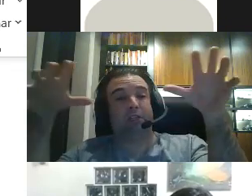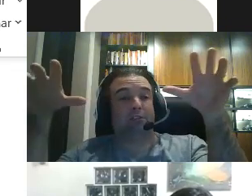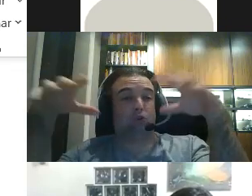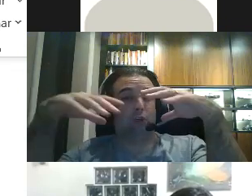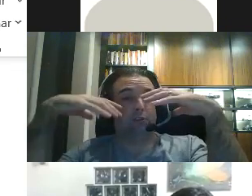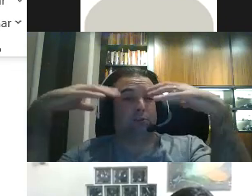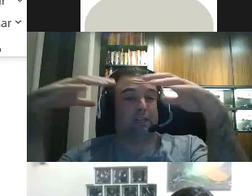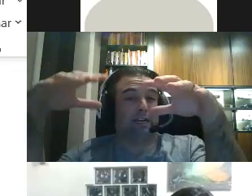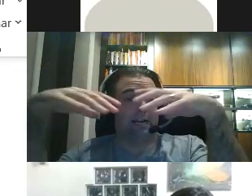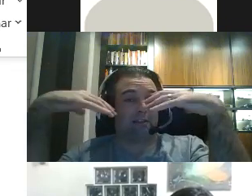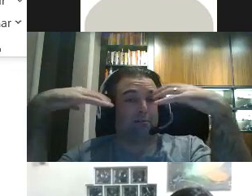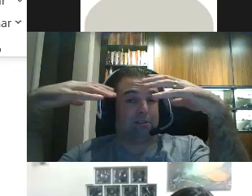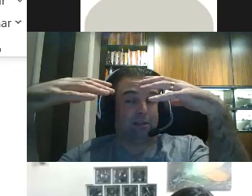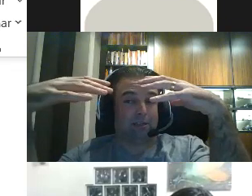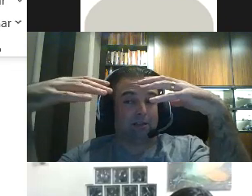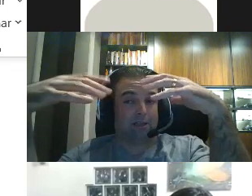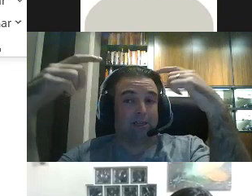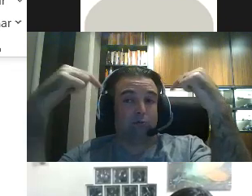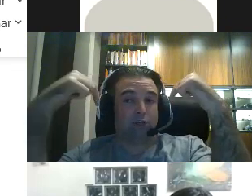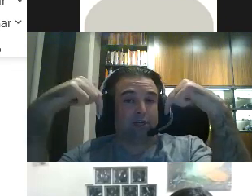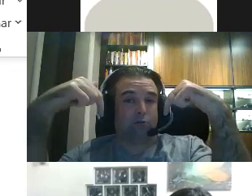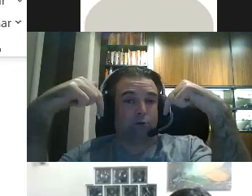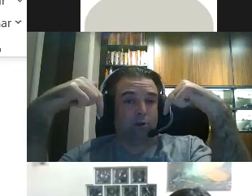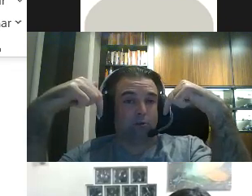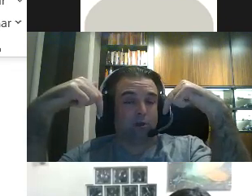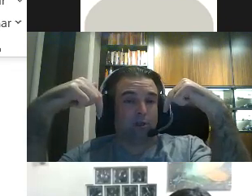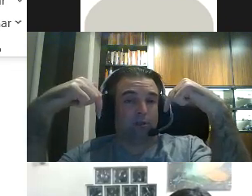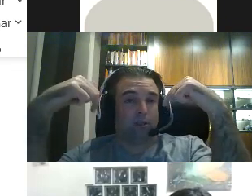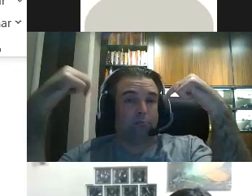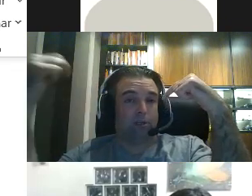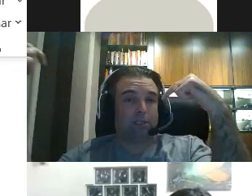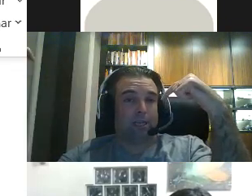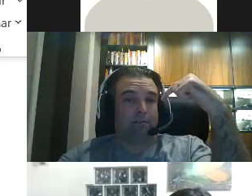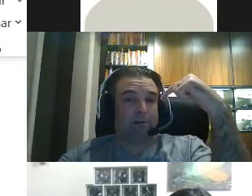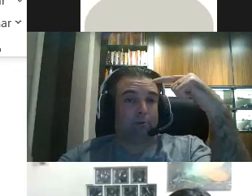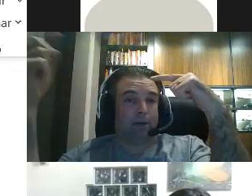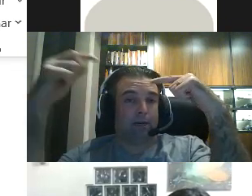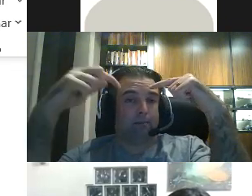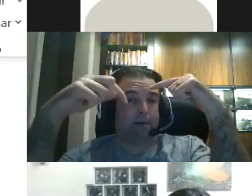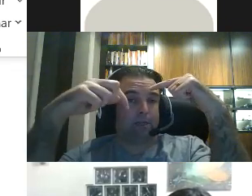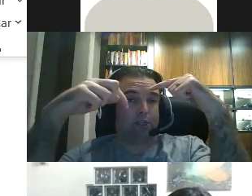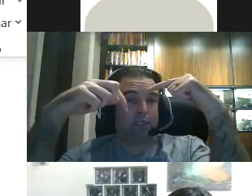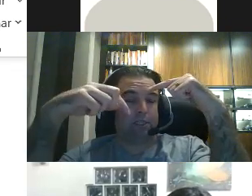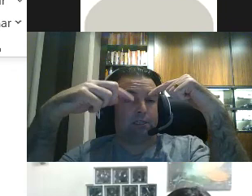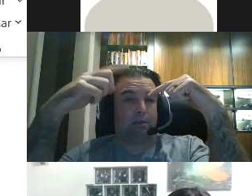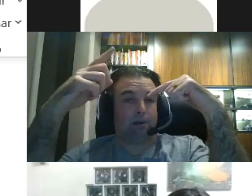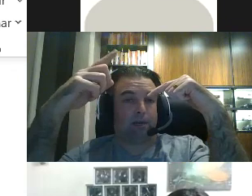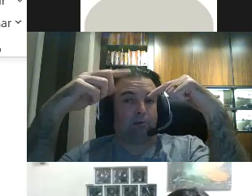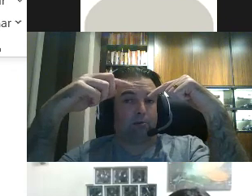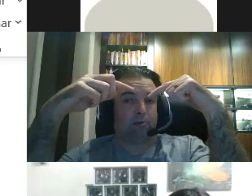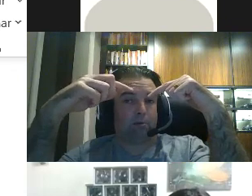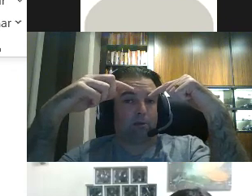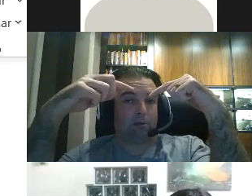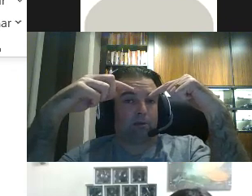nas vegetações, nos telhados, etc., e não chega no solo. Depois ela evapora a partir desse